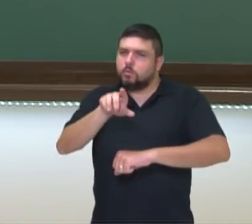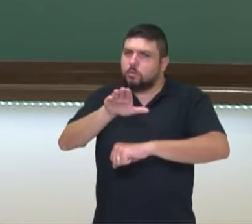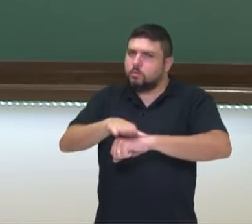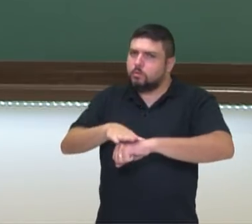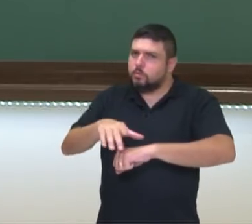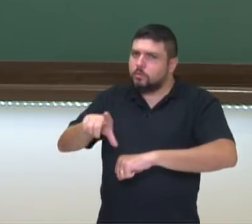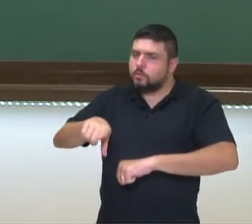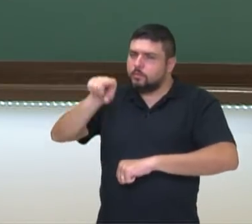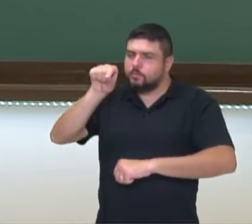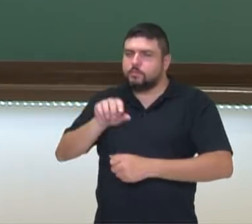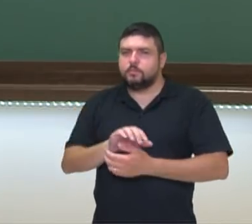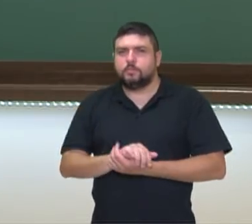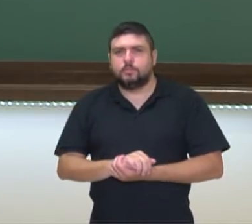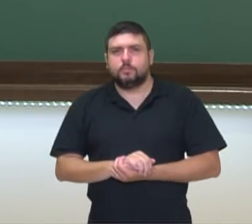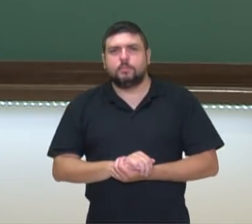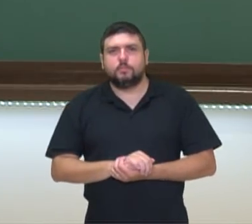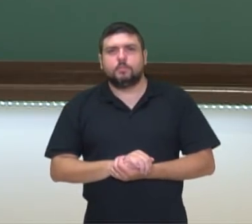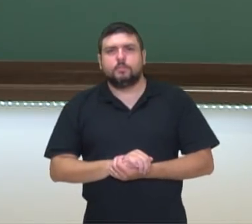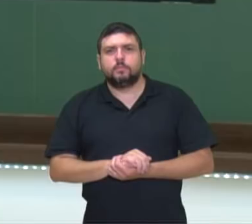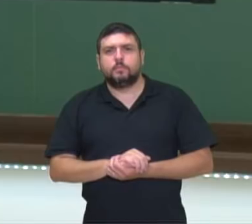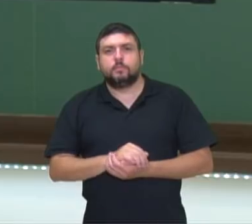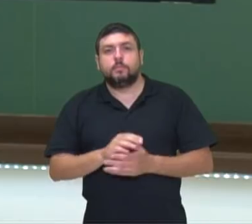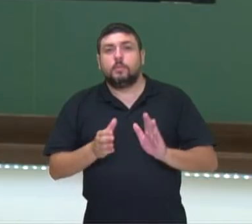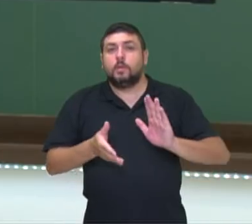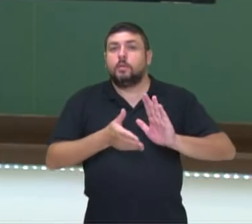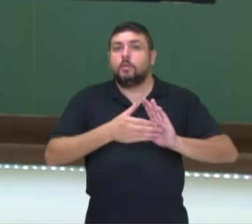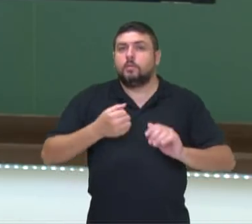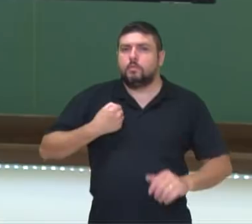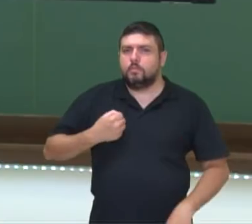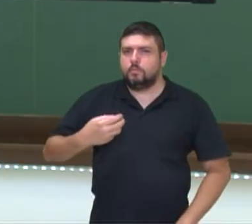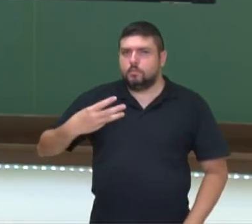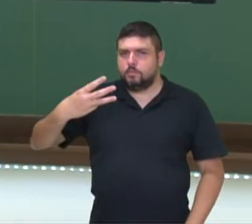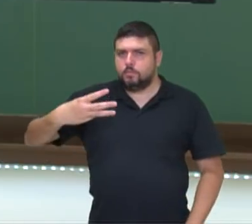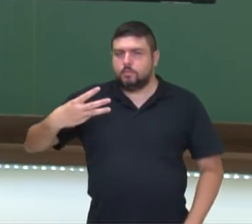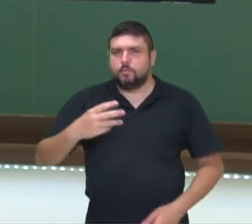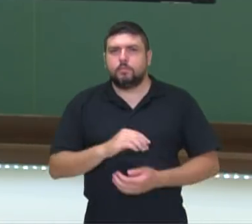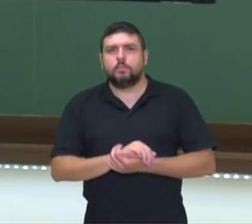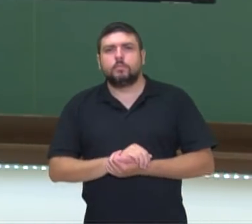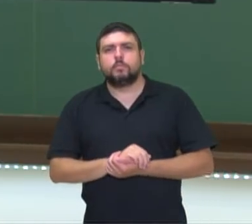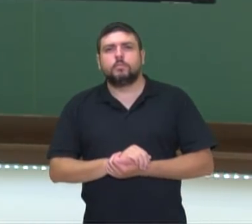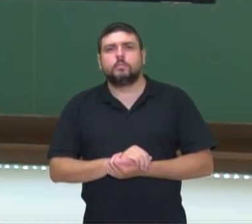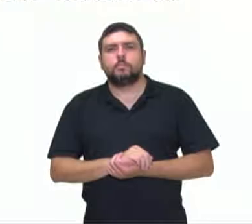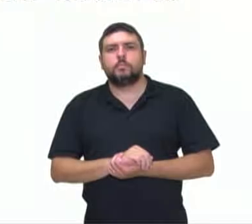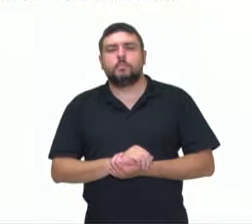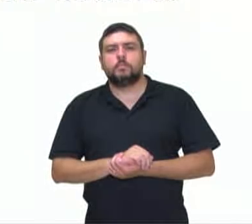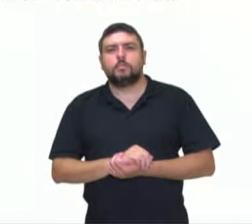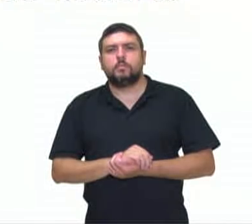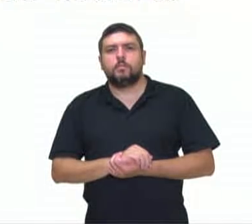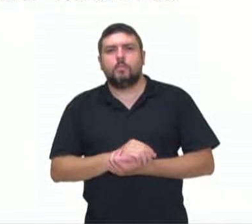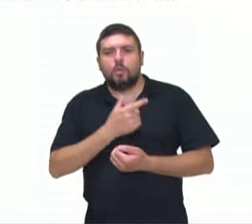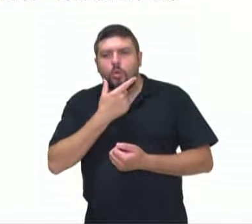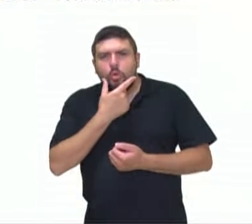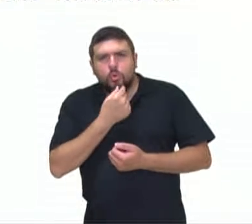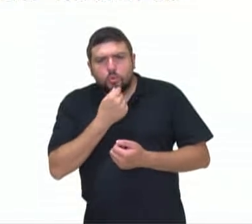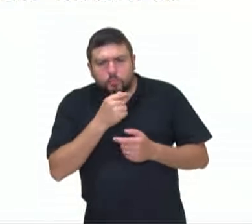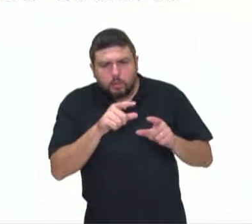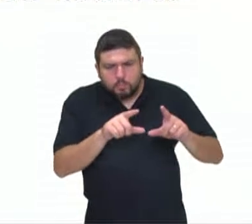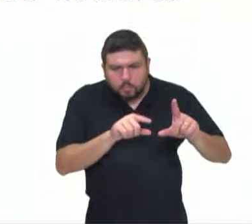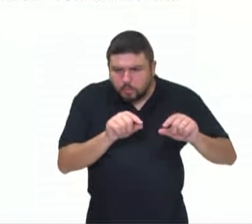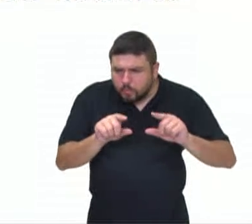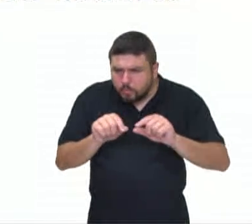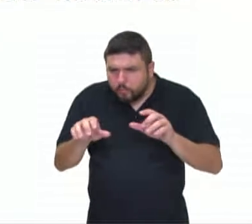essa proposta. E a proposta número 3, a última que temos. Um colecionador entra em uma loja